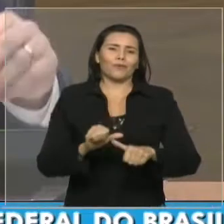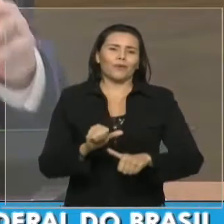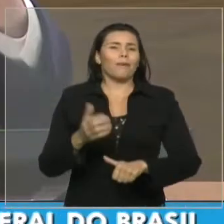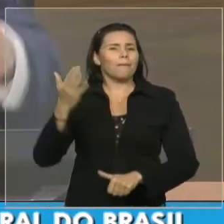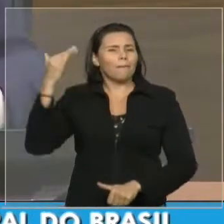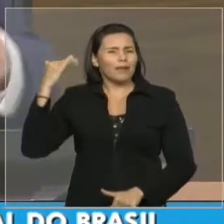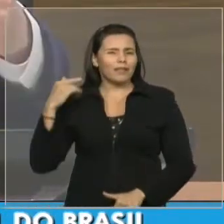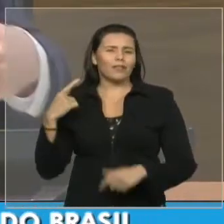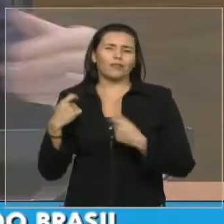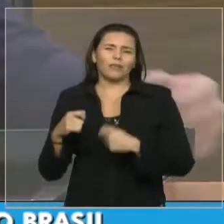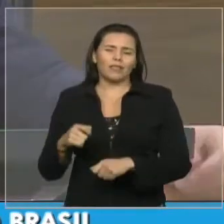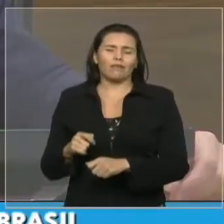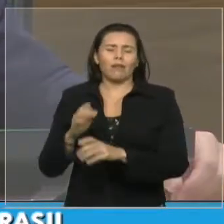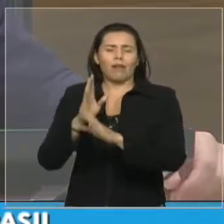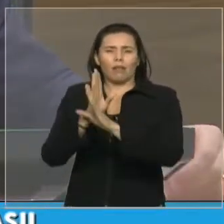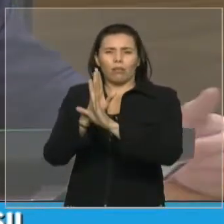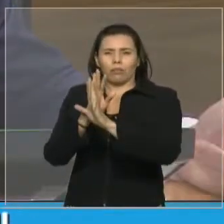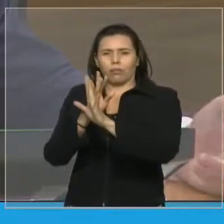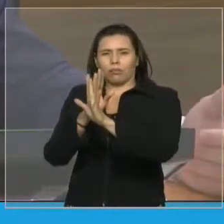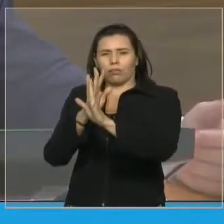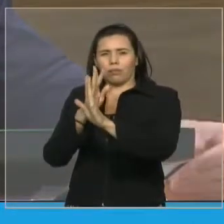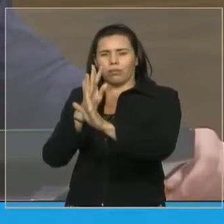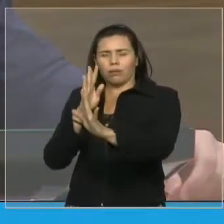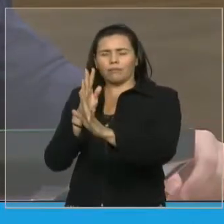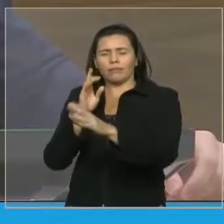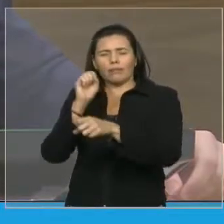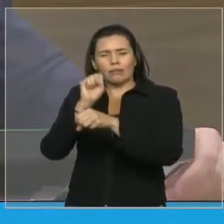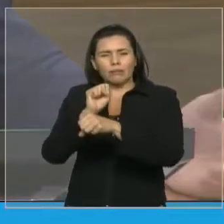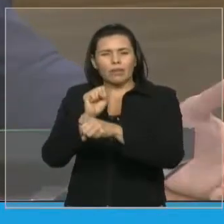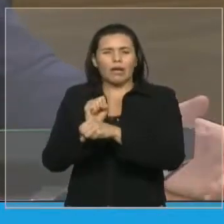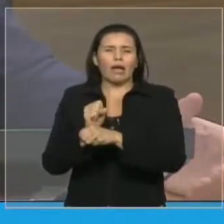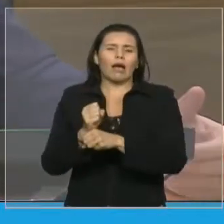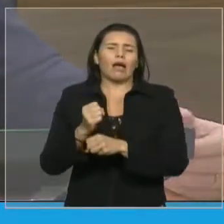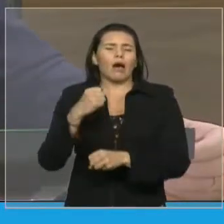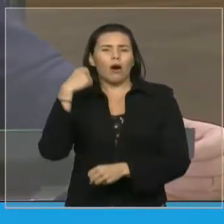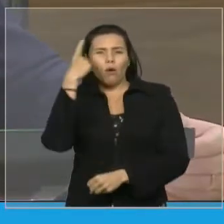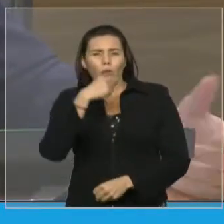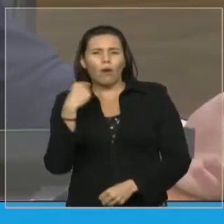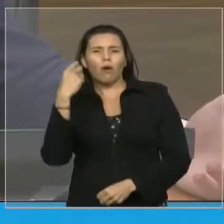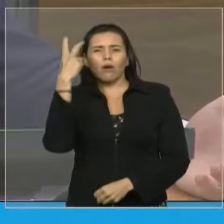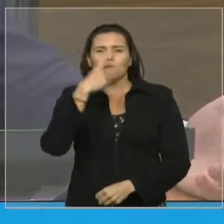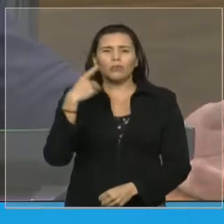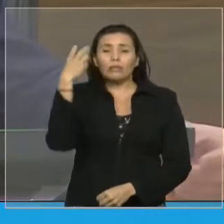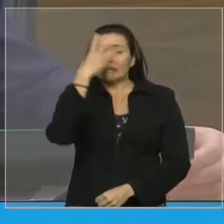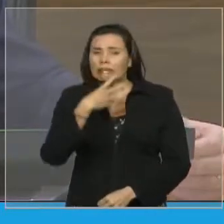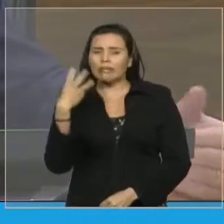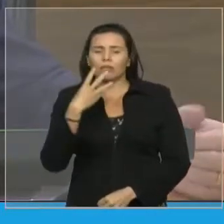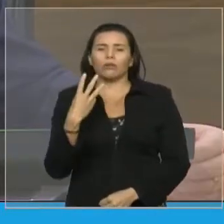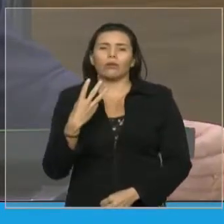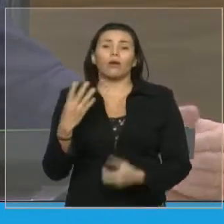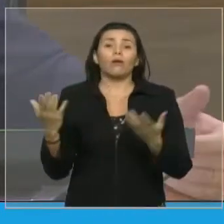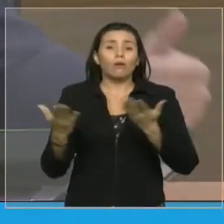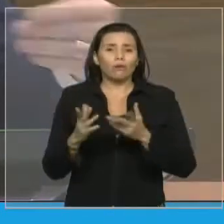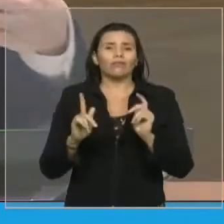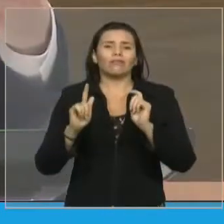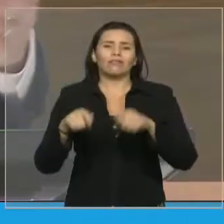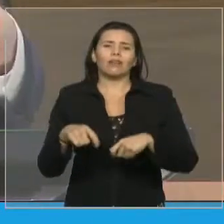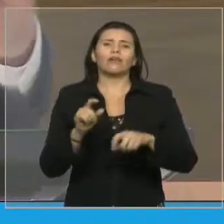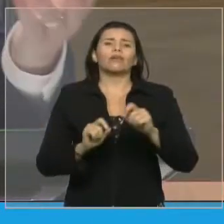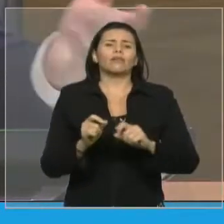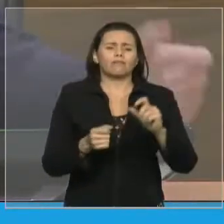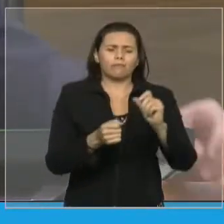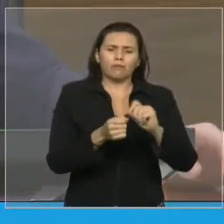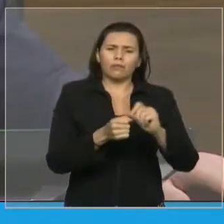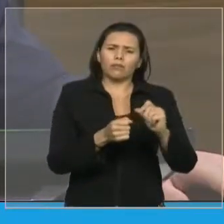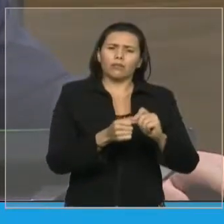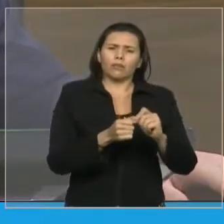horas, numa fila esperando, se consegue fazer em casa, utilizando tecnologias da informação, e há algum